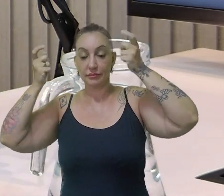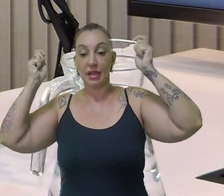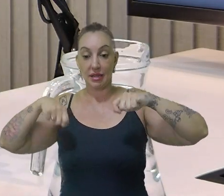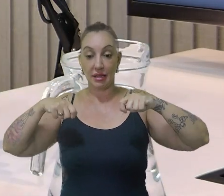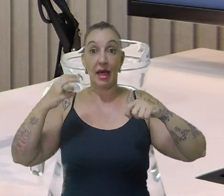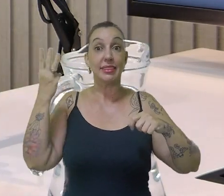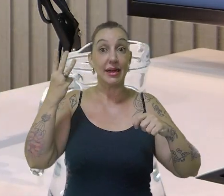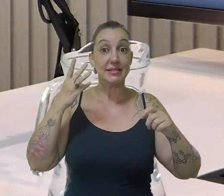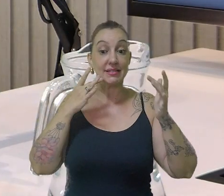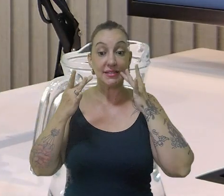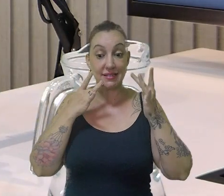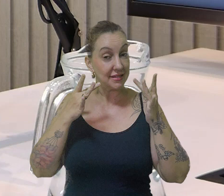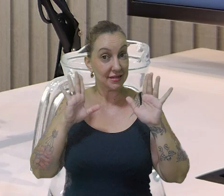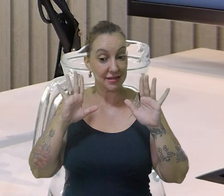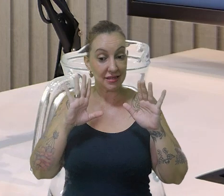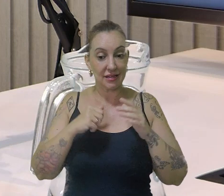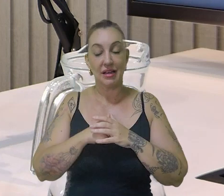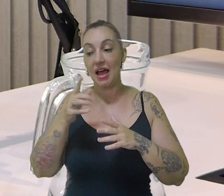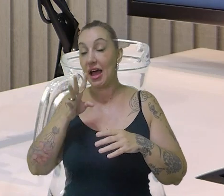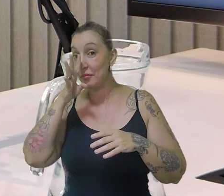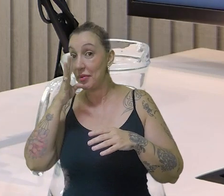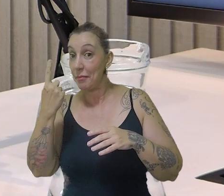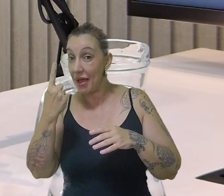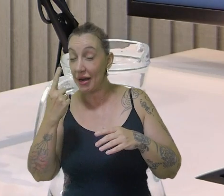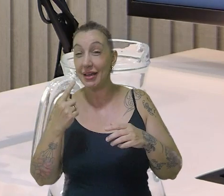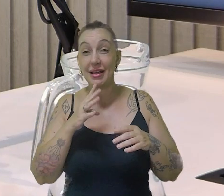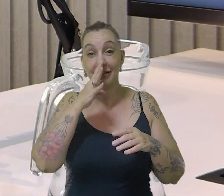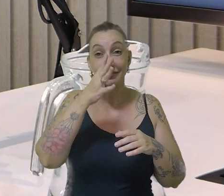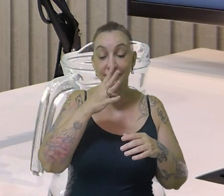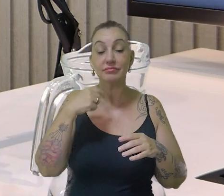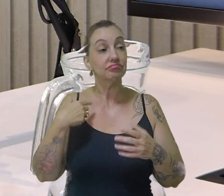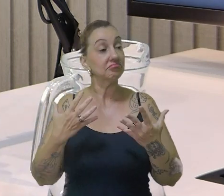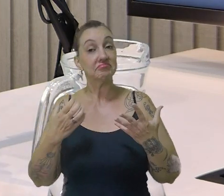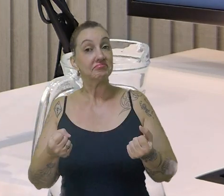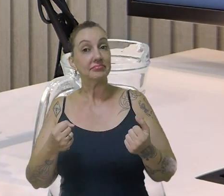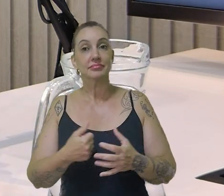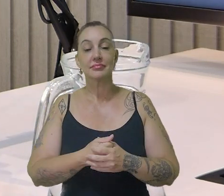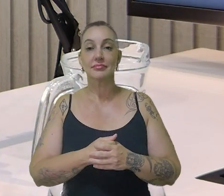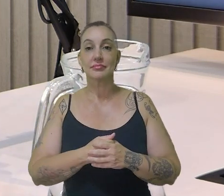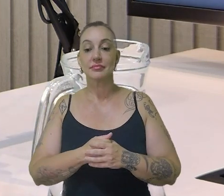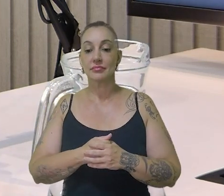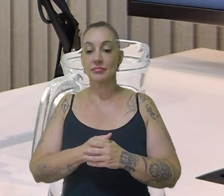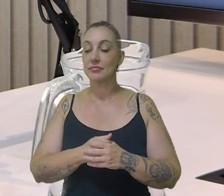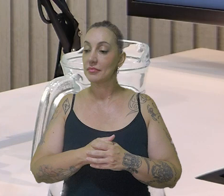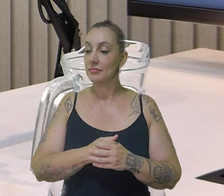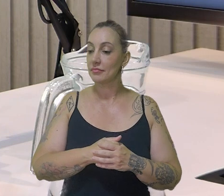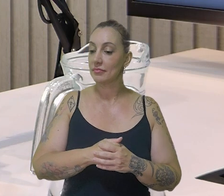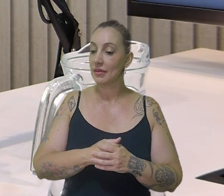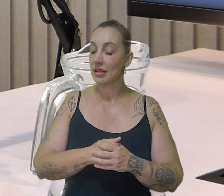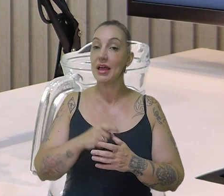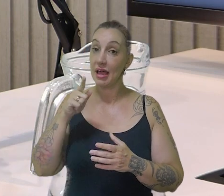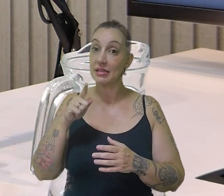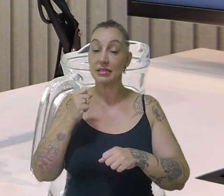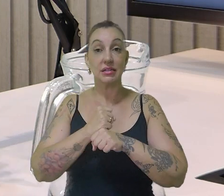deu certo na terceira peça no fo TV runa ainda era super improvisado E aí eu topei e o fter foi assim foi